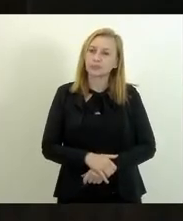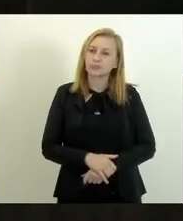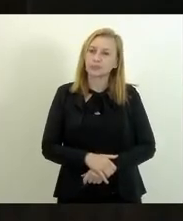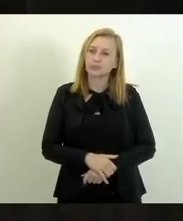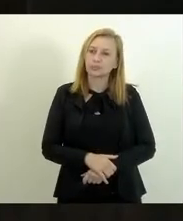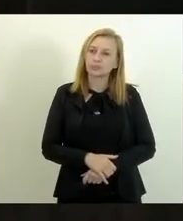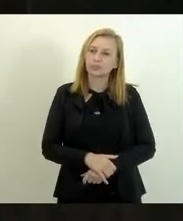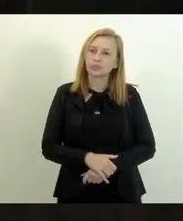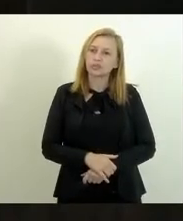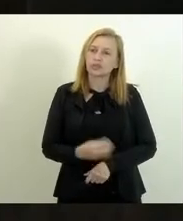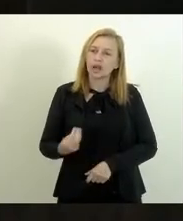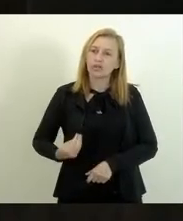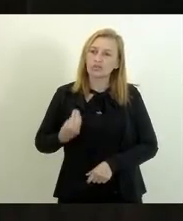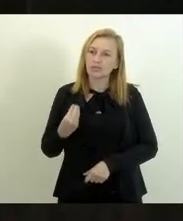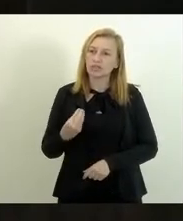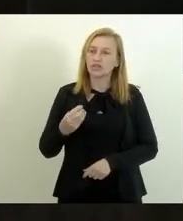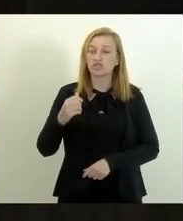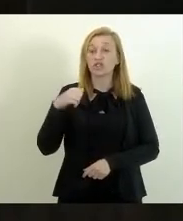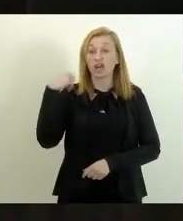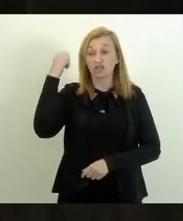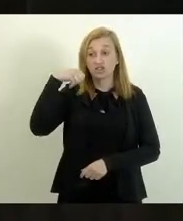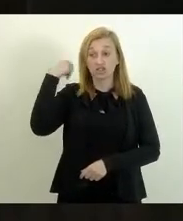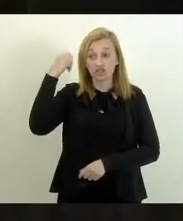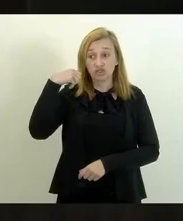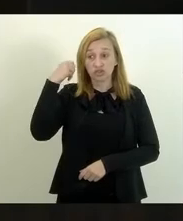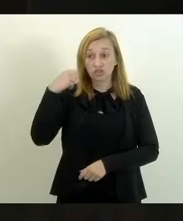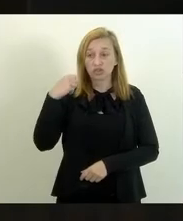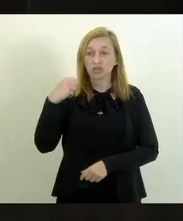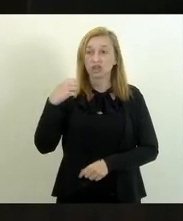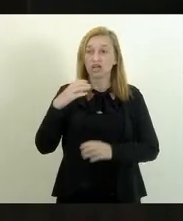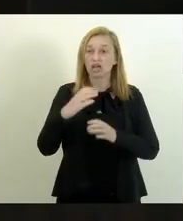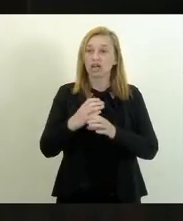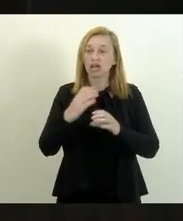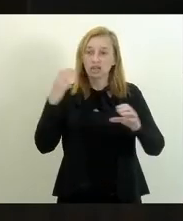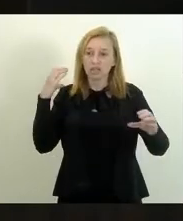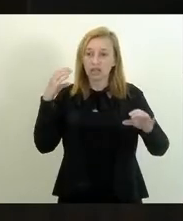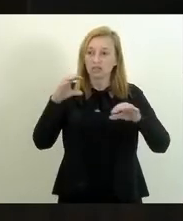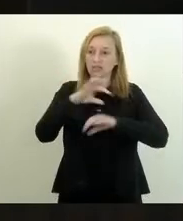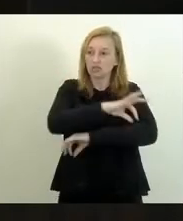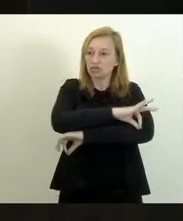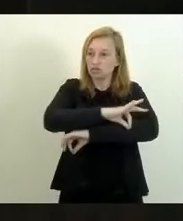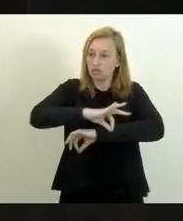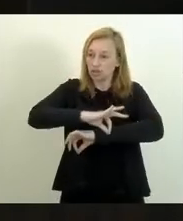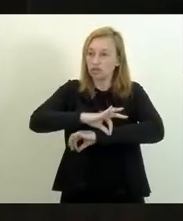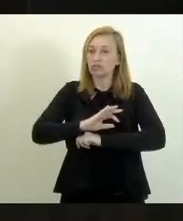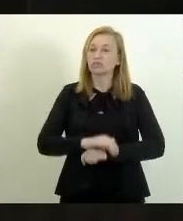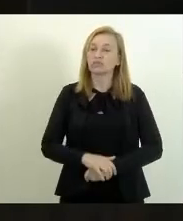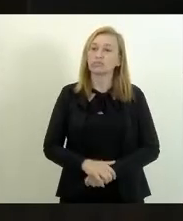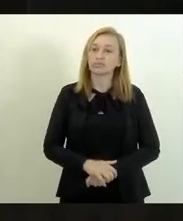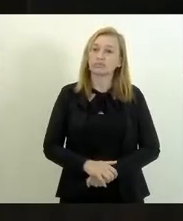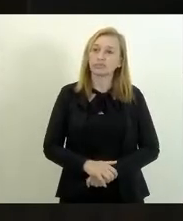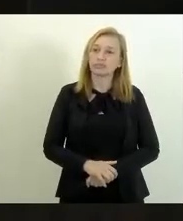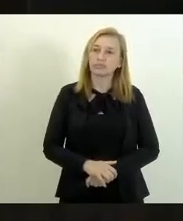a presença de artistas, de arquitetos, de engenheiros,